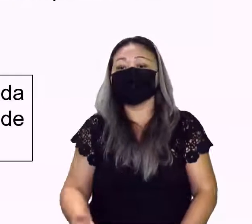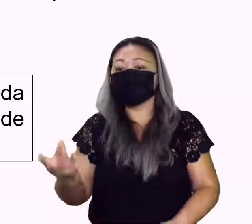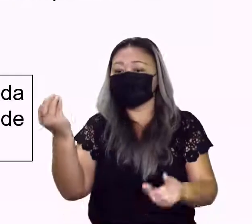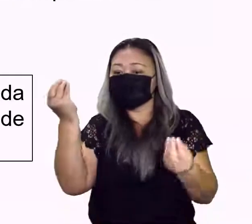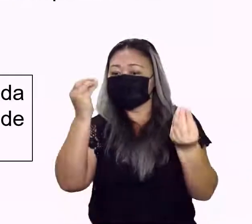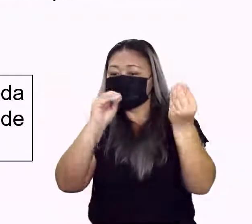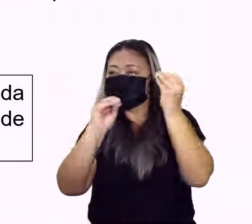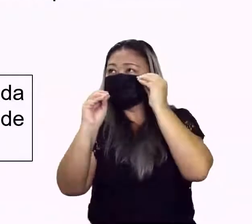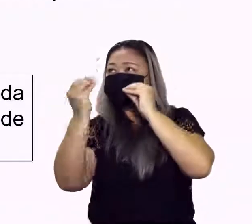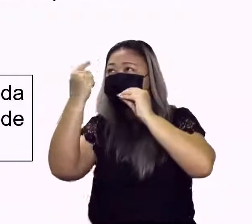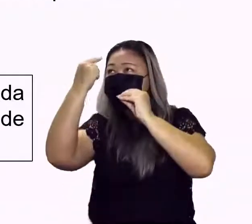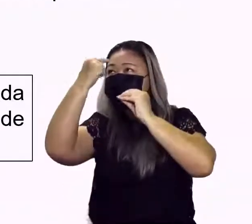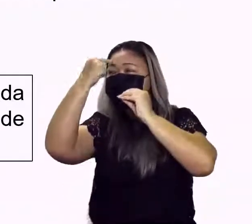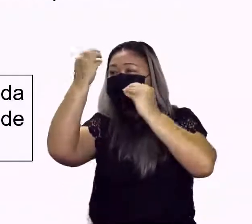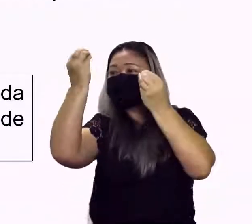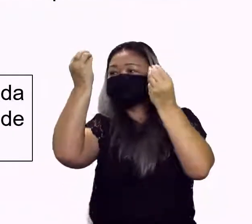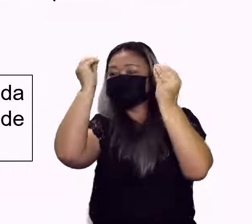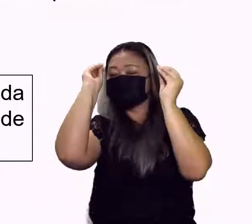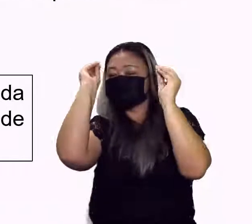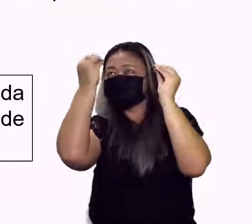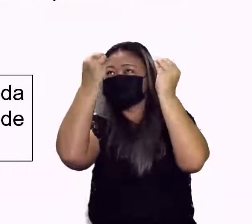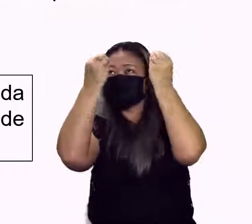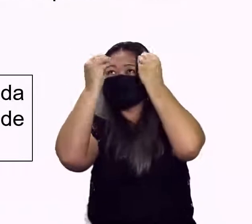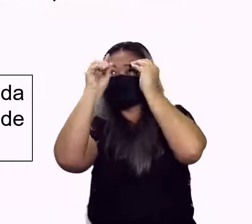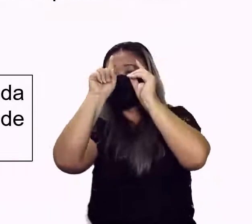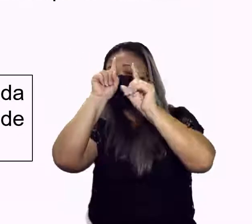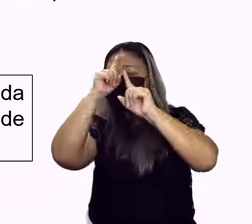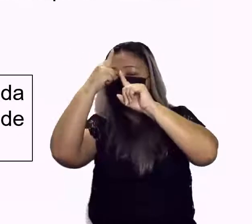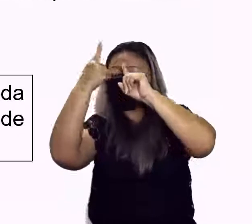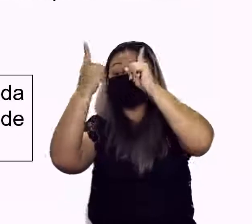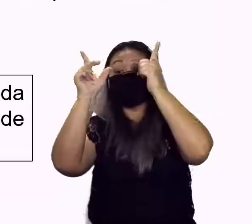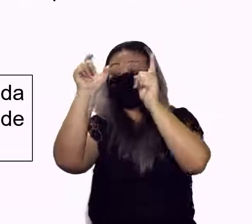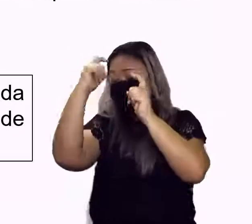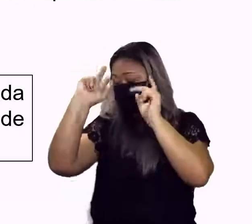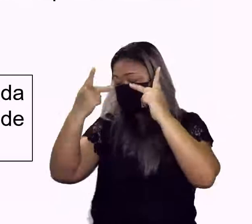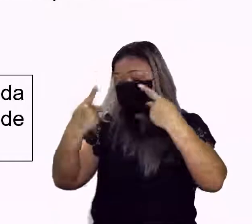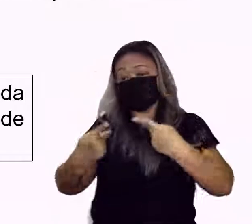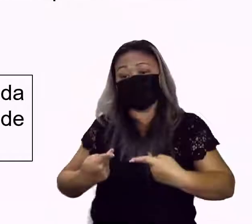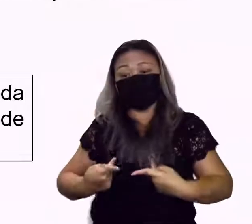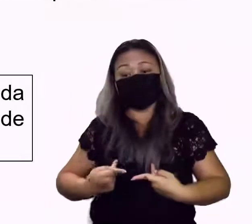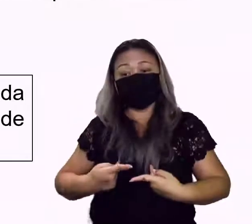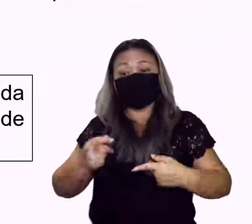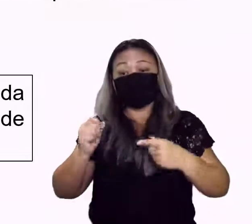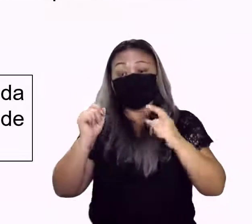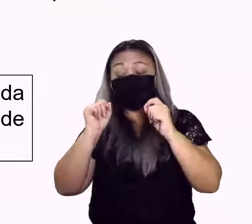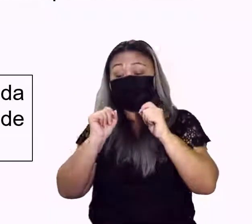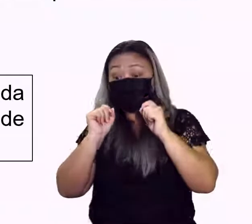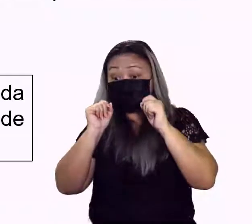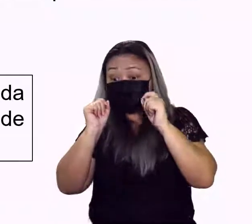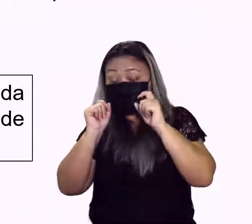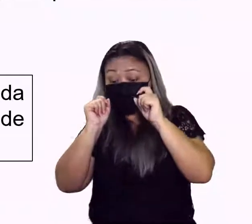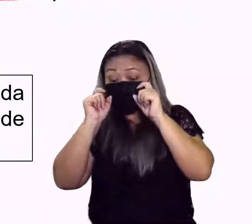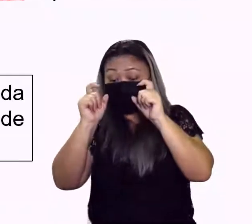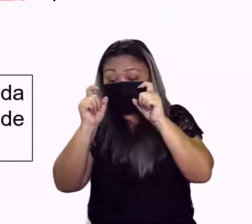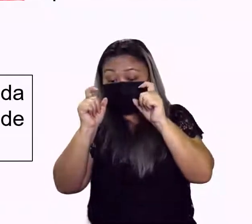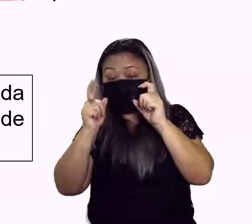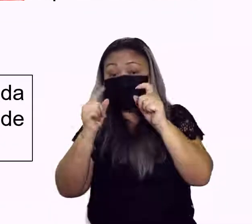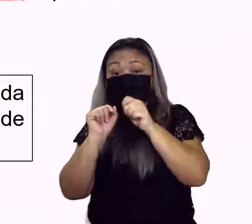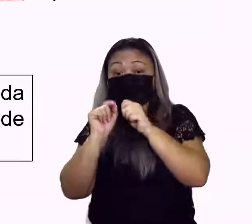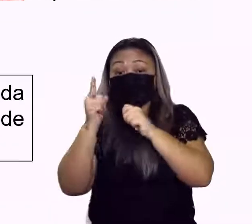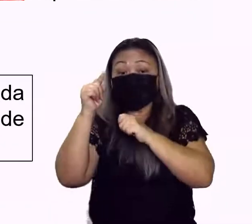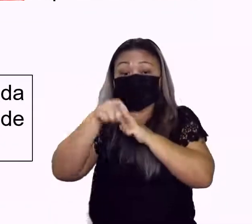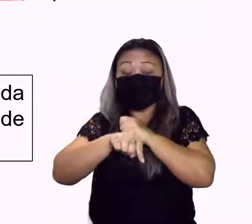Alimentando a imaginação, o ser humano despertará, olha aí, para abstração, para